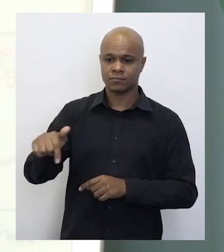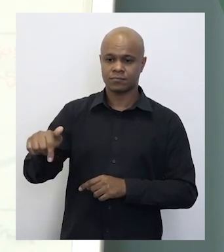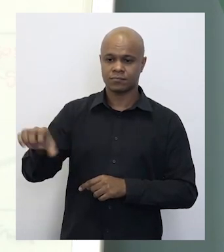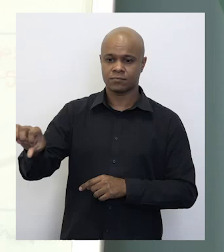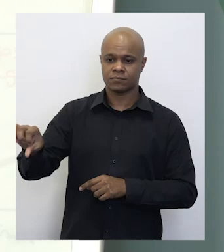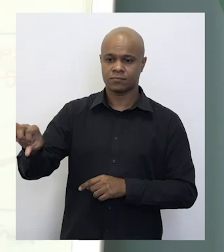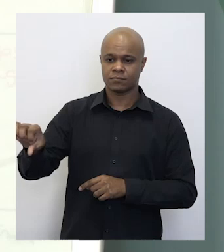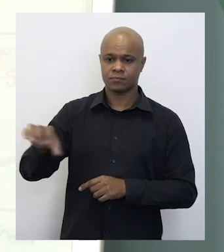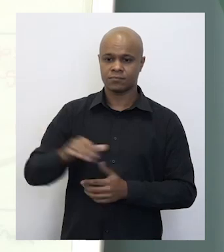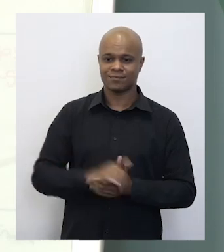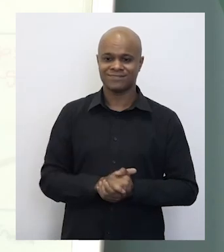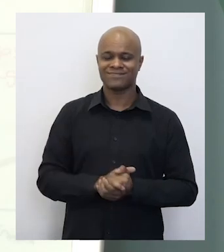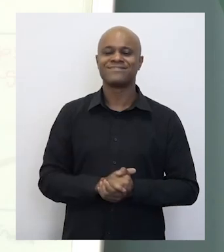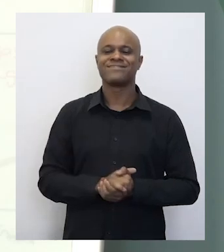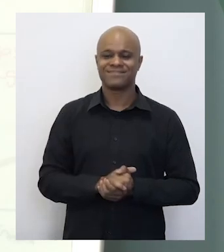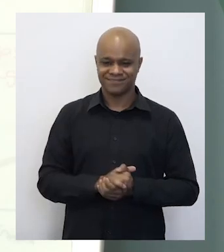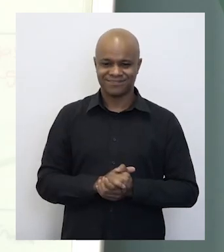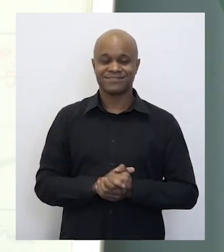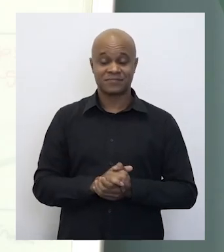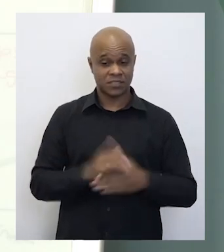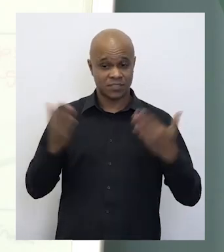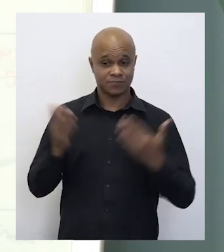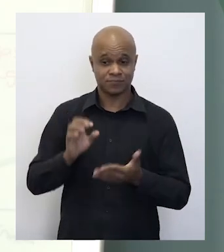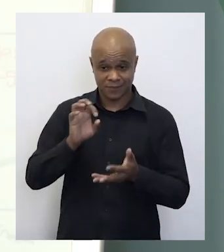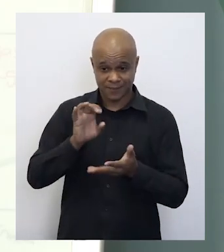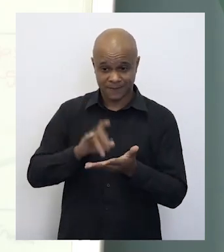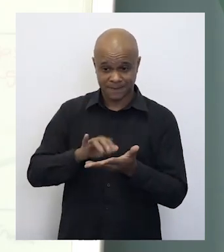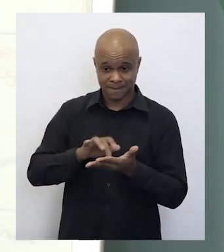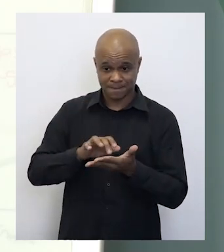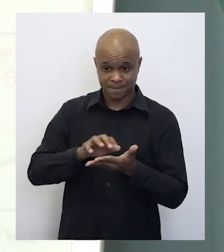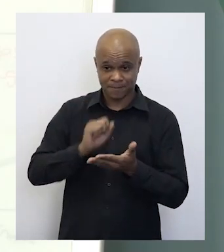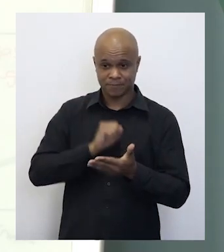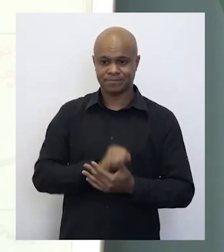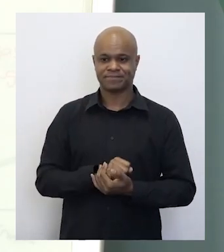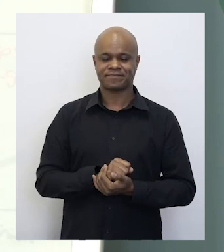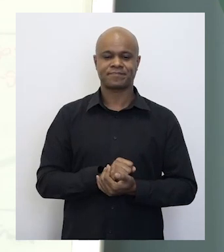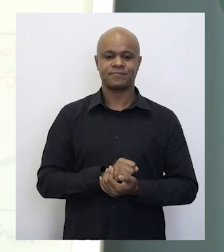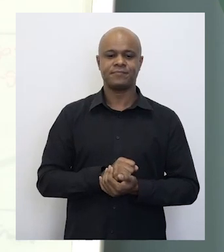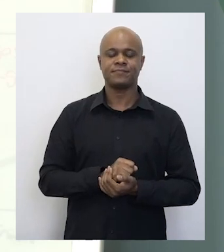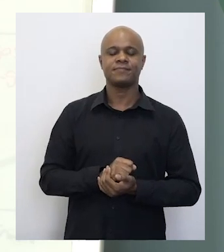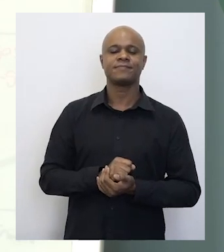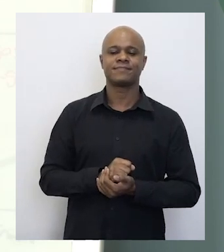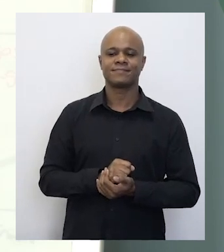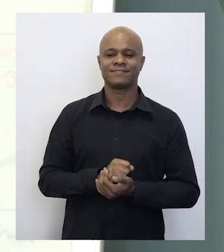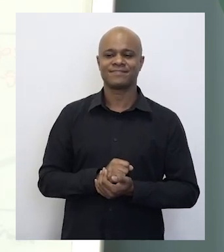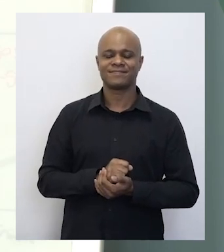0,00079. Agora vamos usar os dotes da professora Daniela. Professora Daniela, multiplica para mim, por favor.